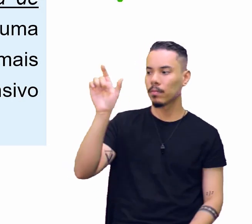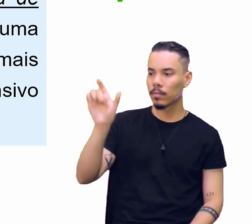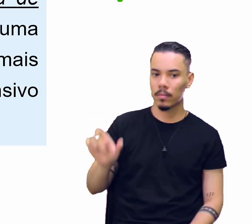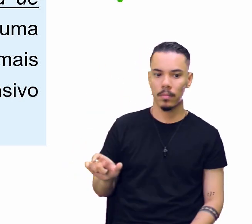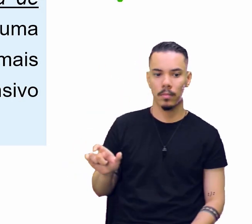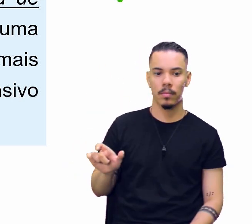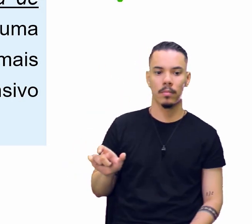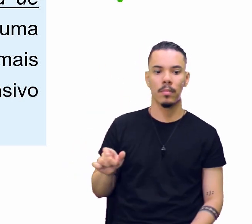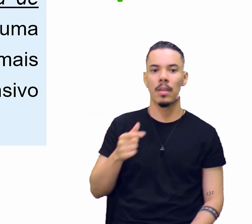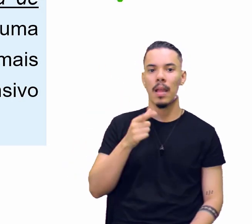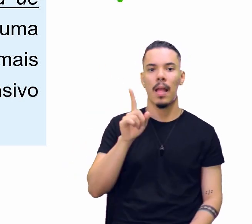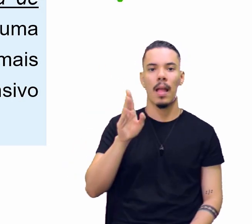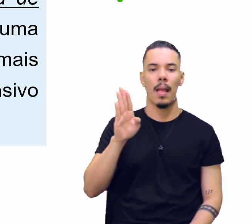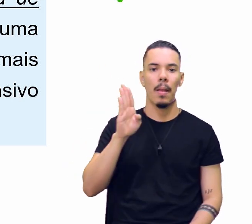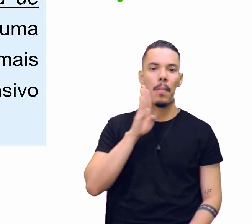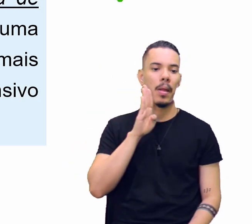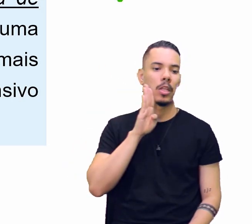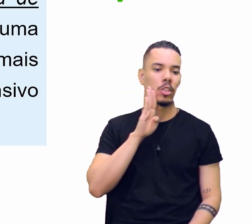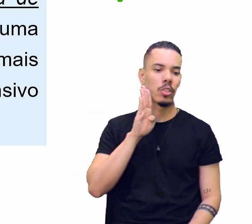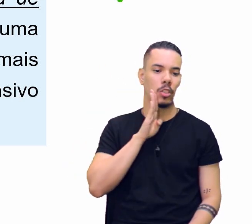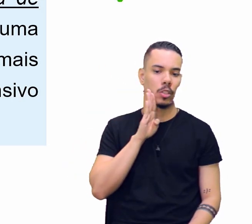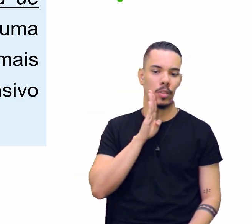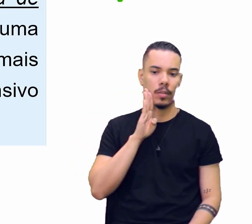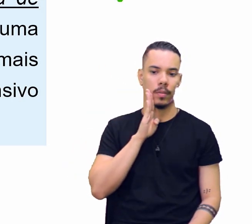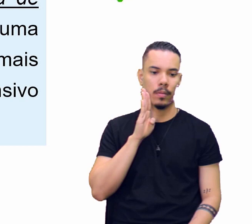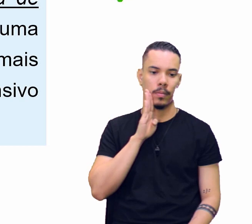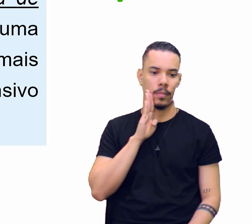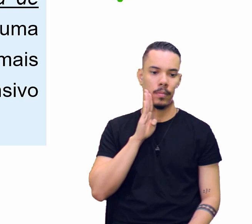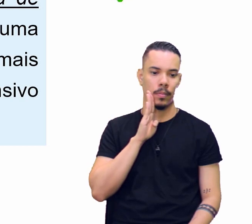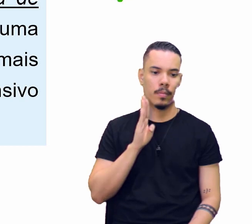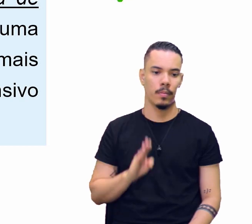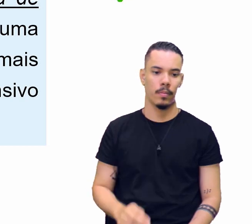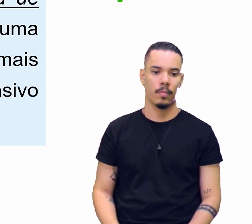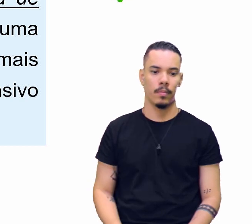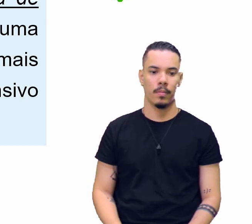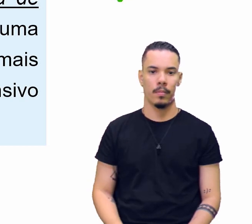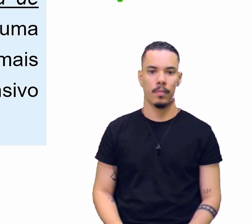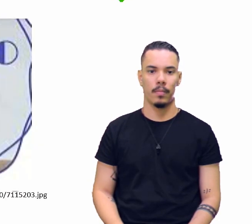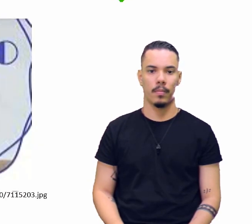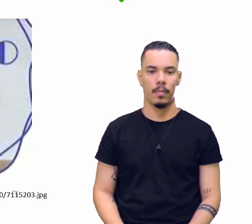fala é de Bakhtin, né? Bakhtin.